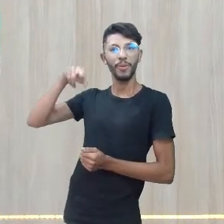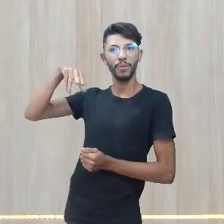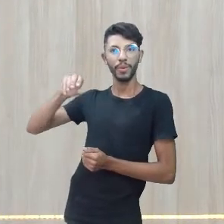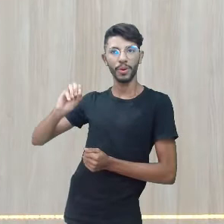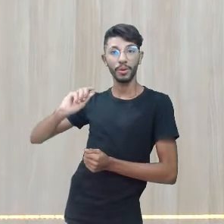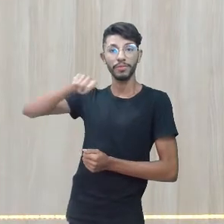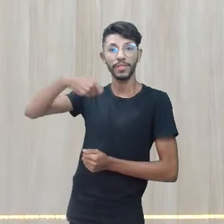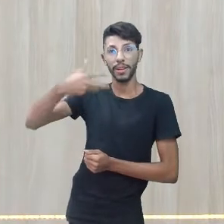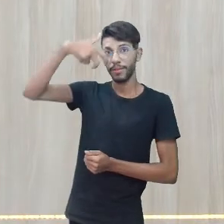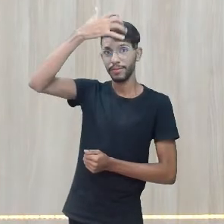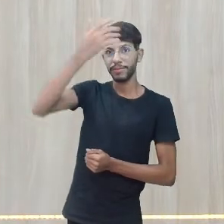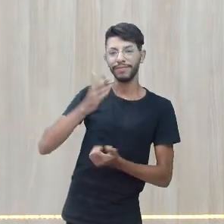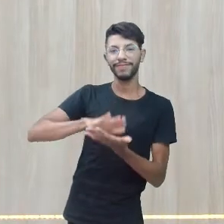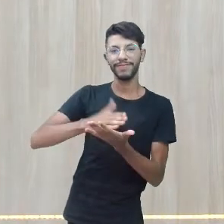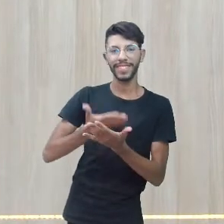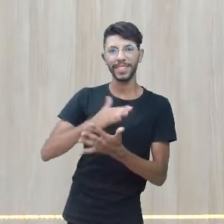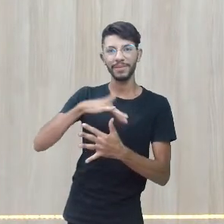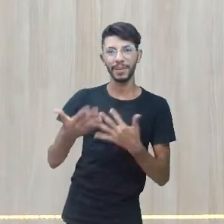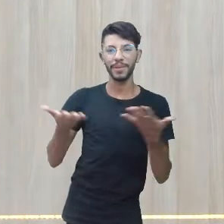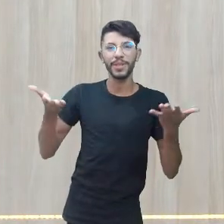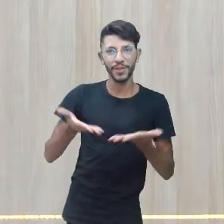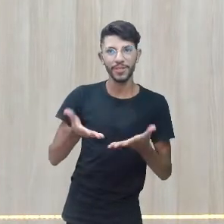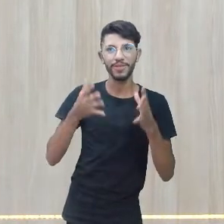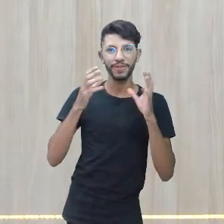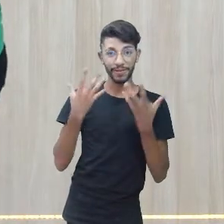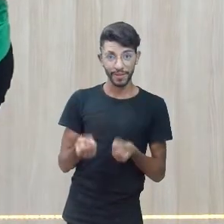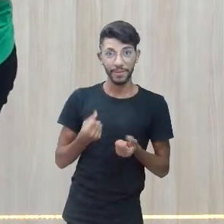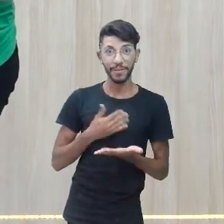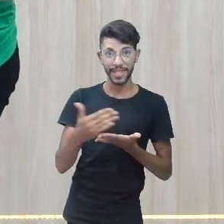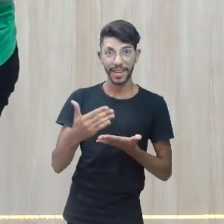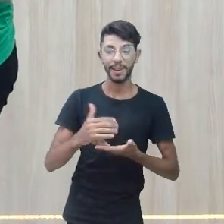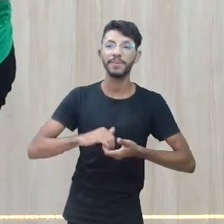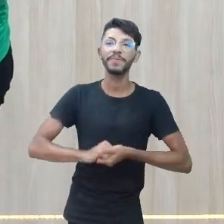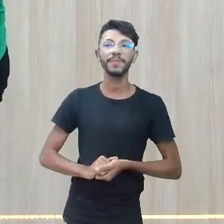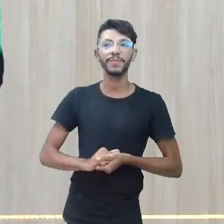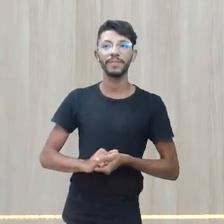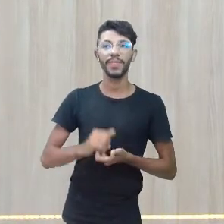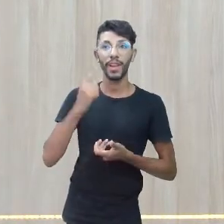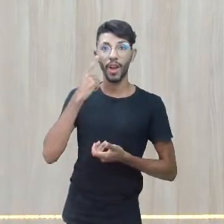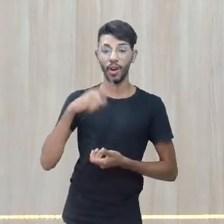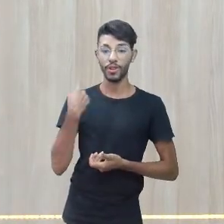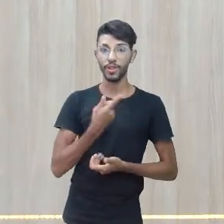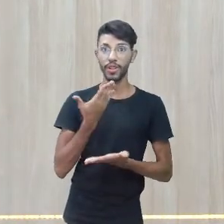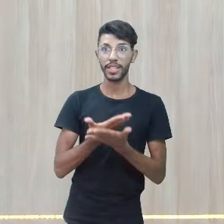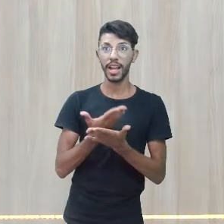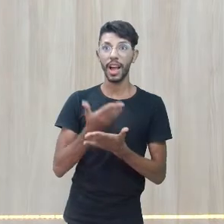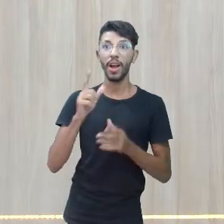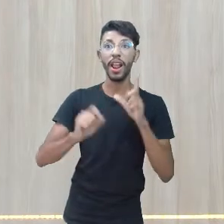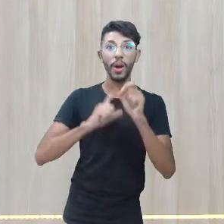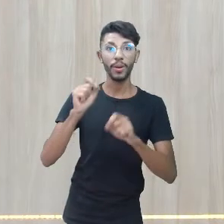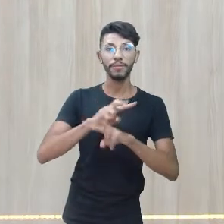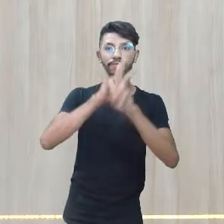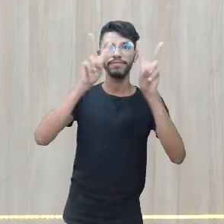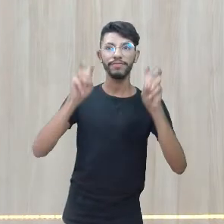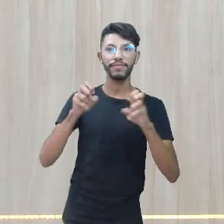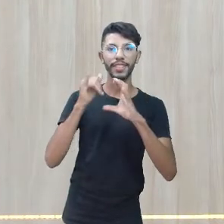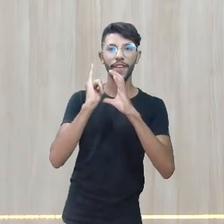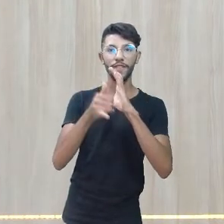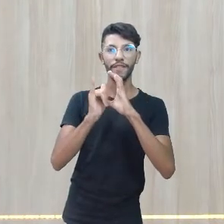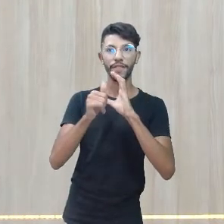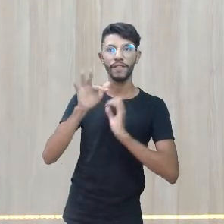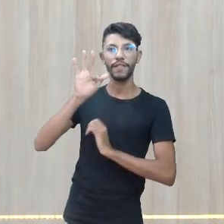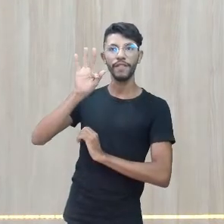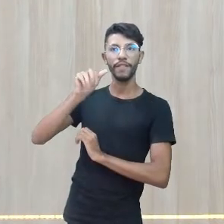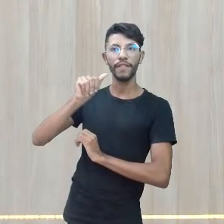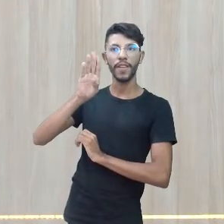hoje. Então, vamos lá para a nossa aula? A nossa aula é sobre fábula. É a